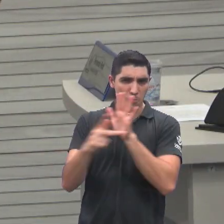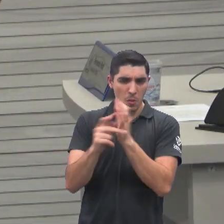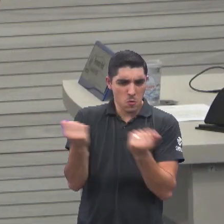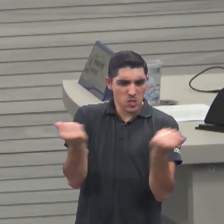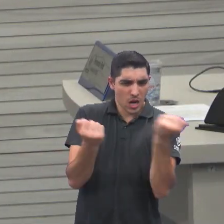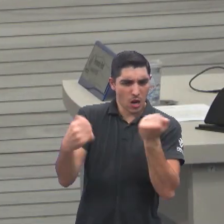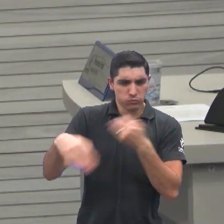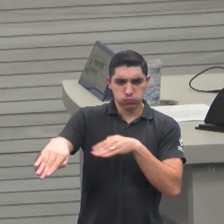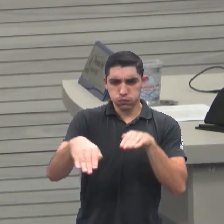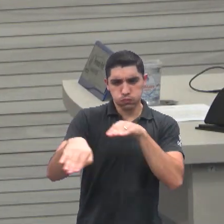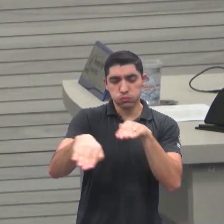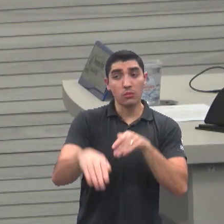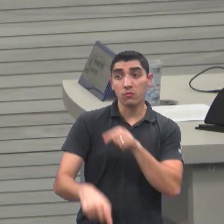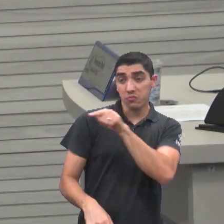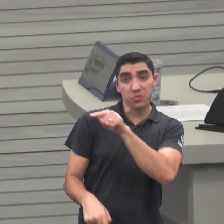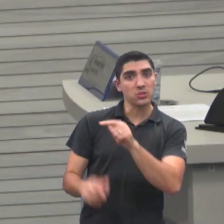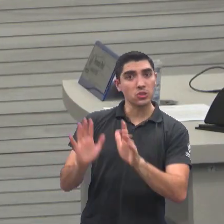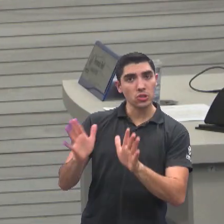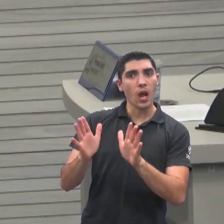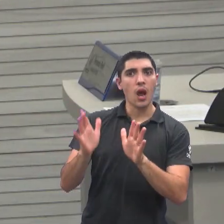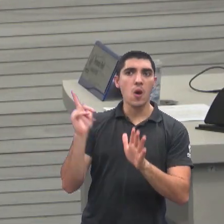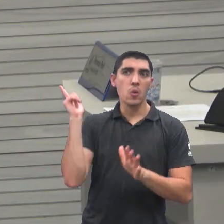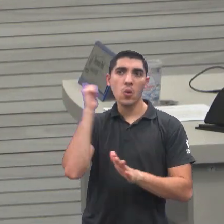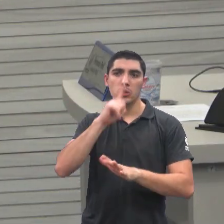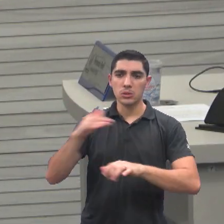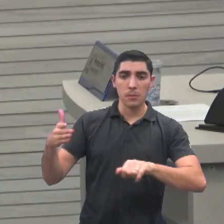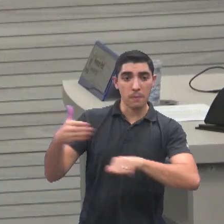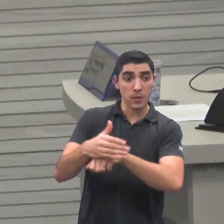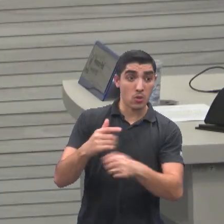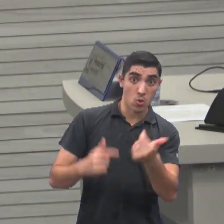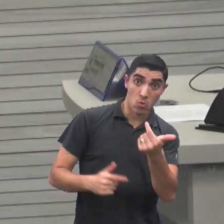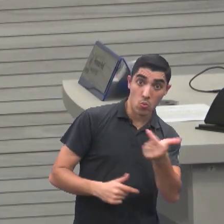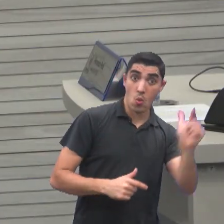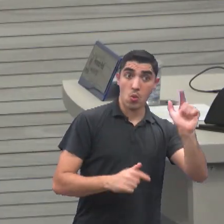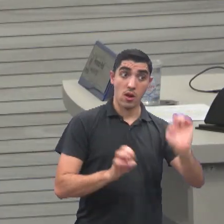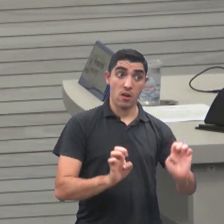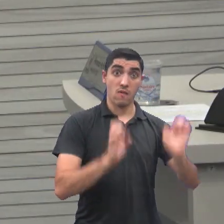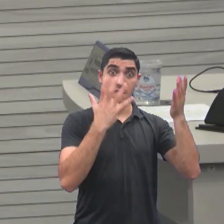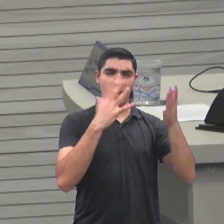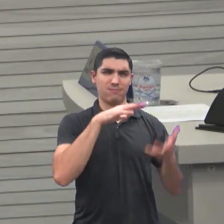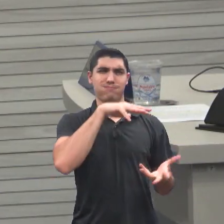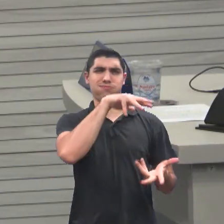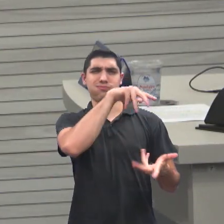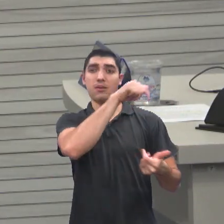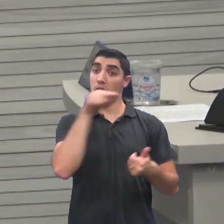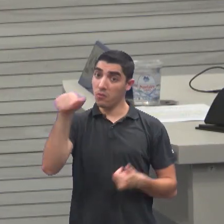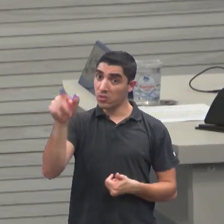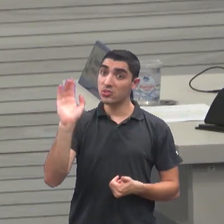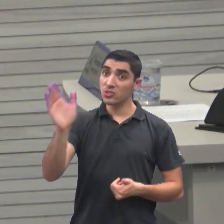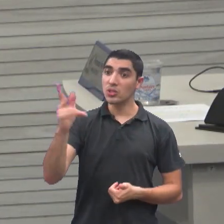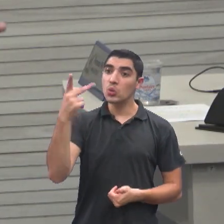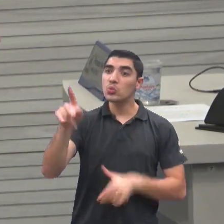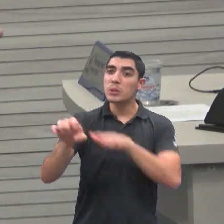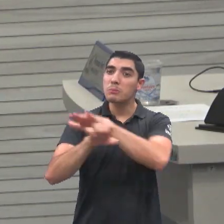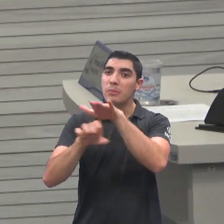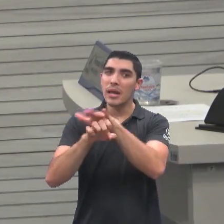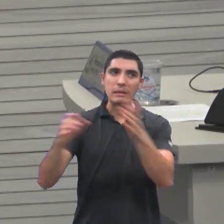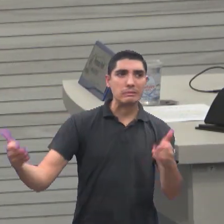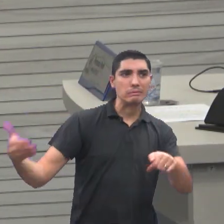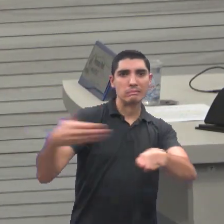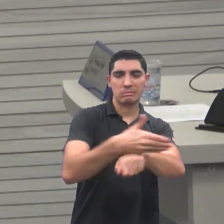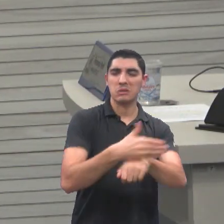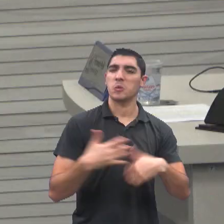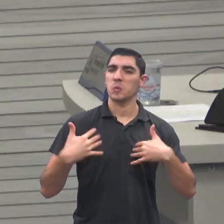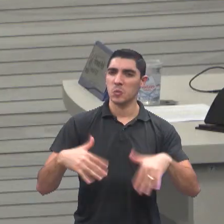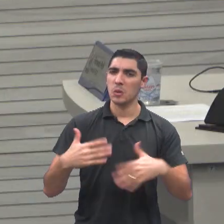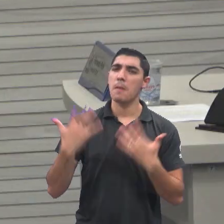diferenciado, dentro de um outro evento nível mundial, que a gente fica muito contente. Bruno,